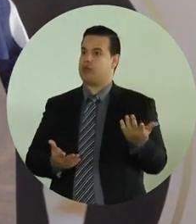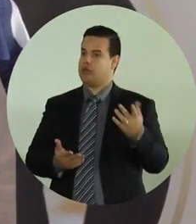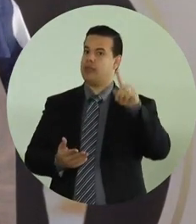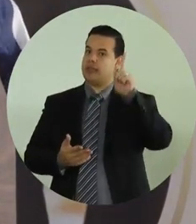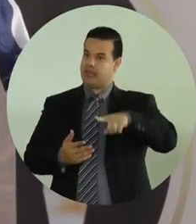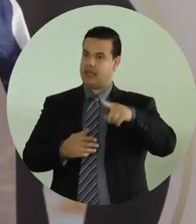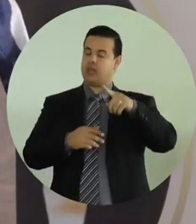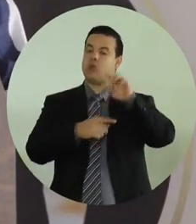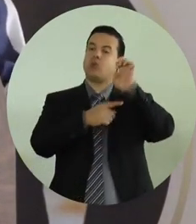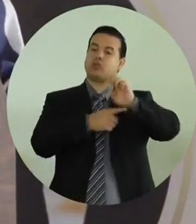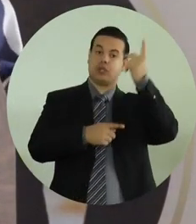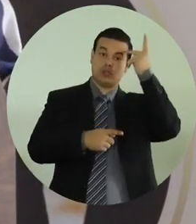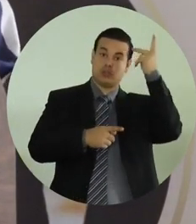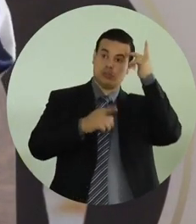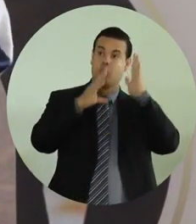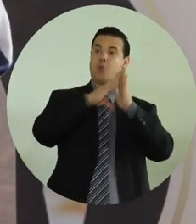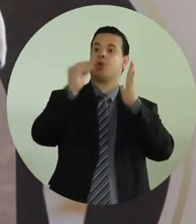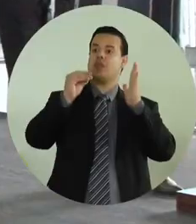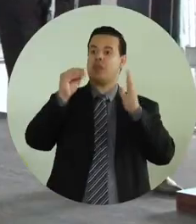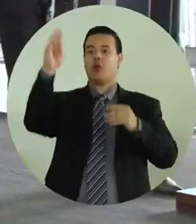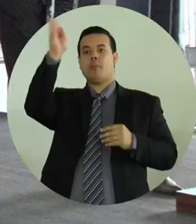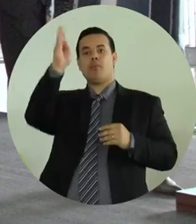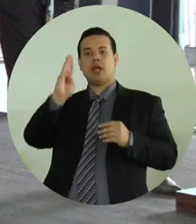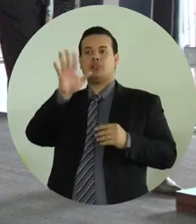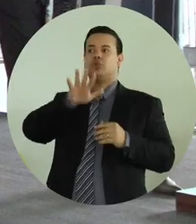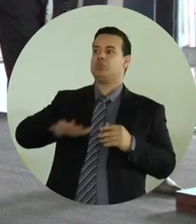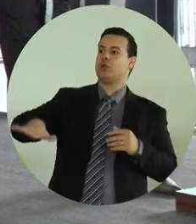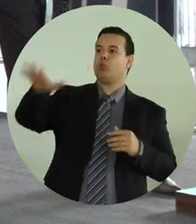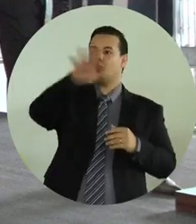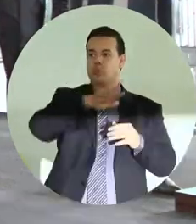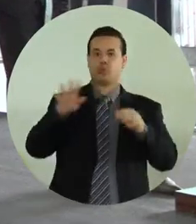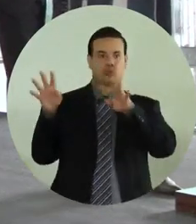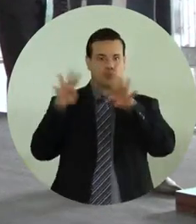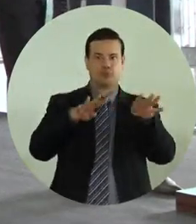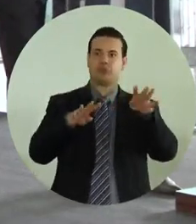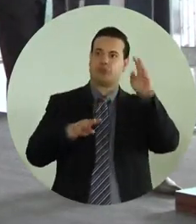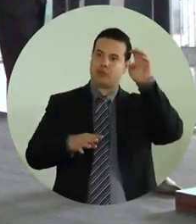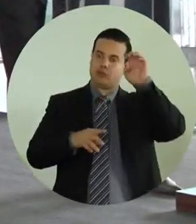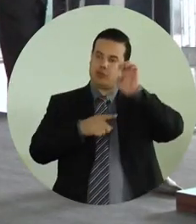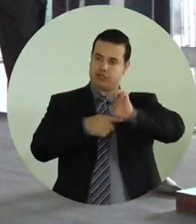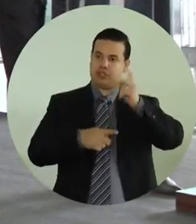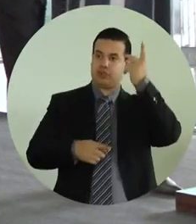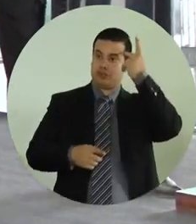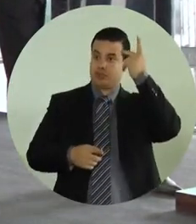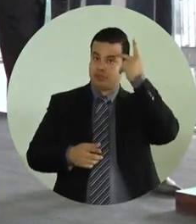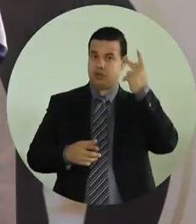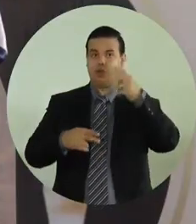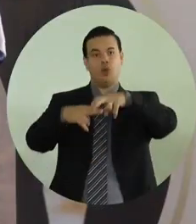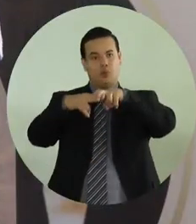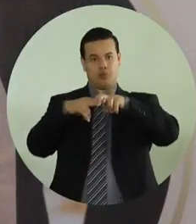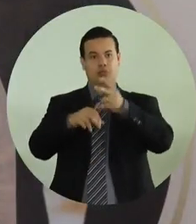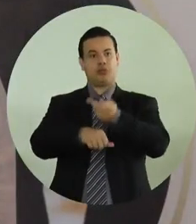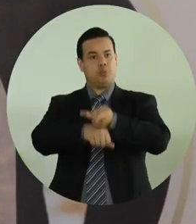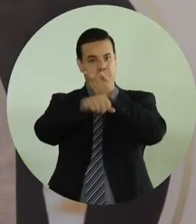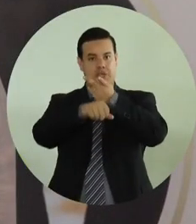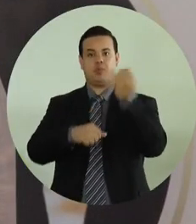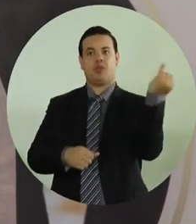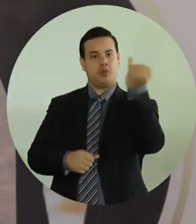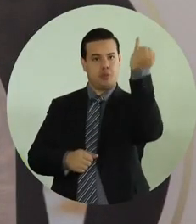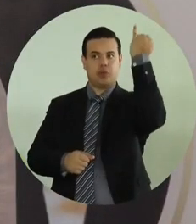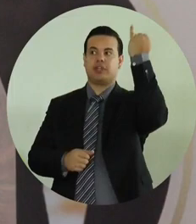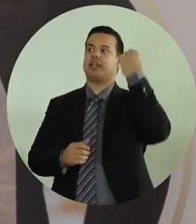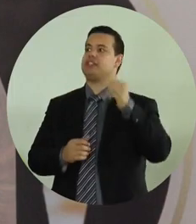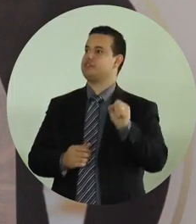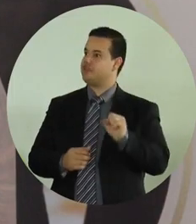referência para o Brasil e para todo mundo. E é por isso que esse prêmio é tão importante. E ele não teria nenhum